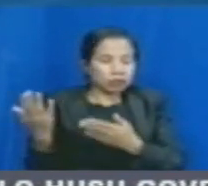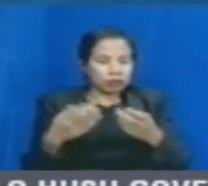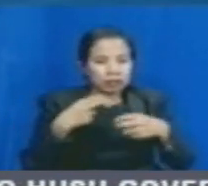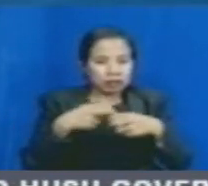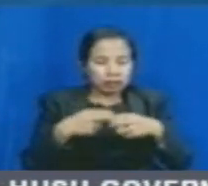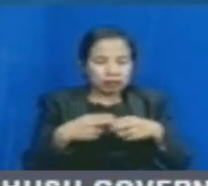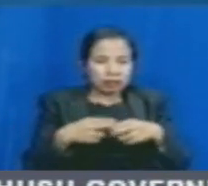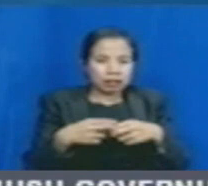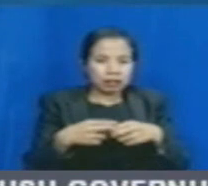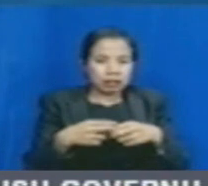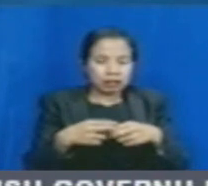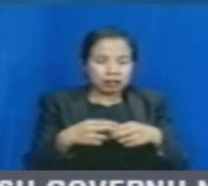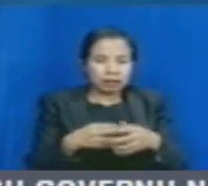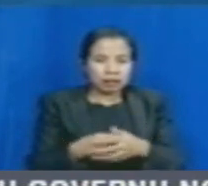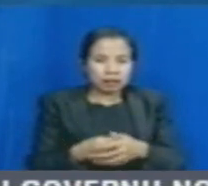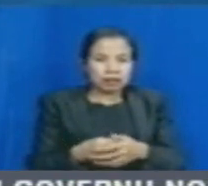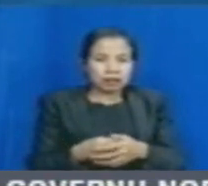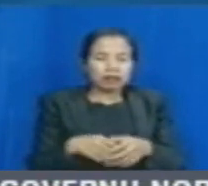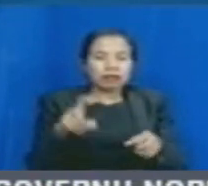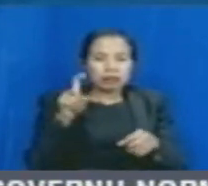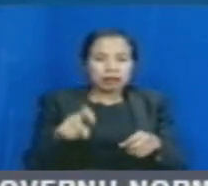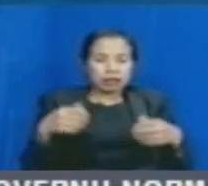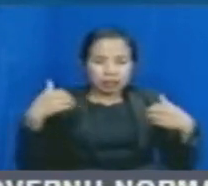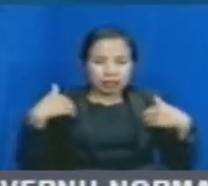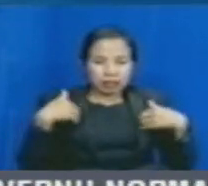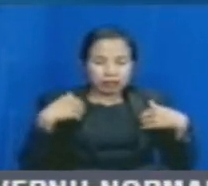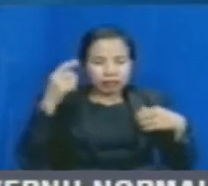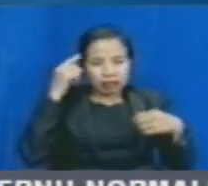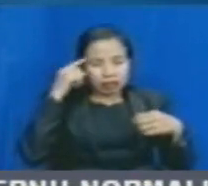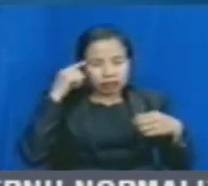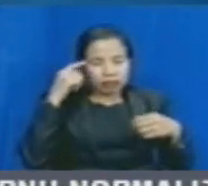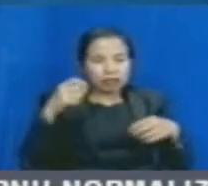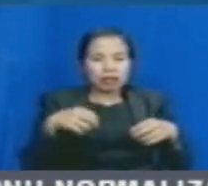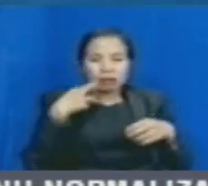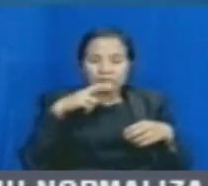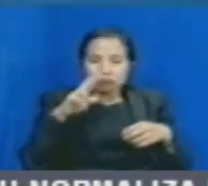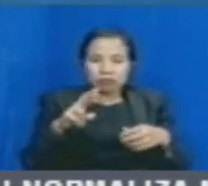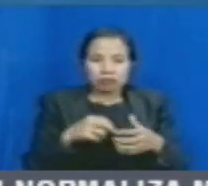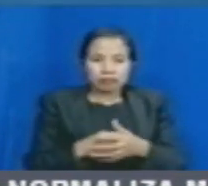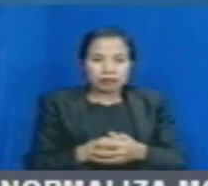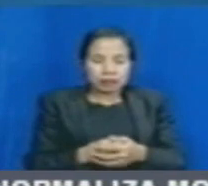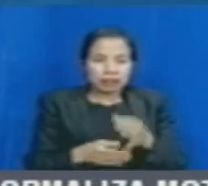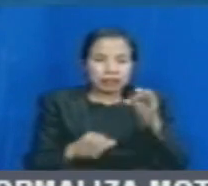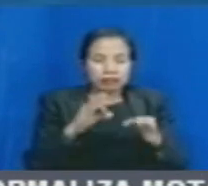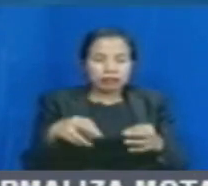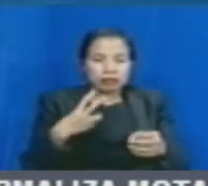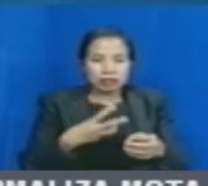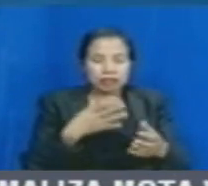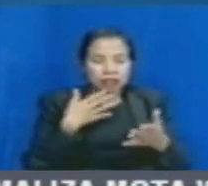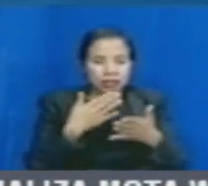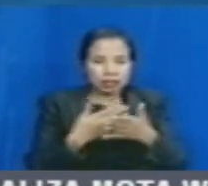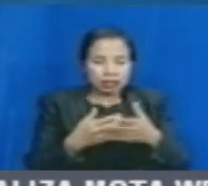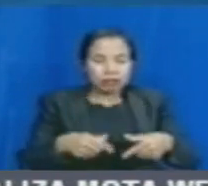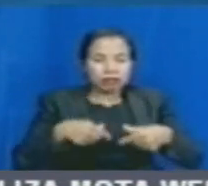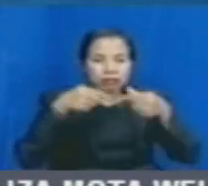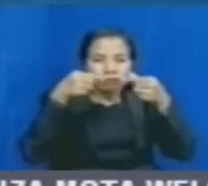parte ser nível envolve. Então tem que ir a mecanismo a resolver. O mecanismo é se ita dia cliuta, ita integra, mas